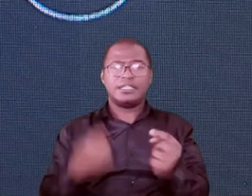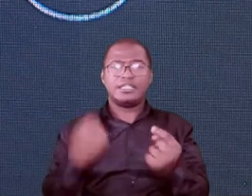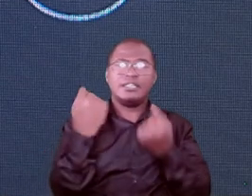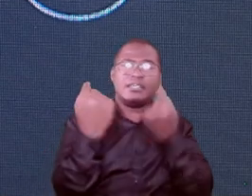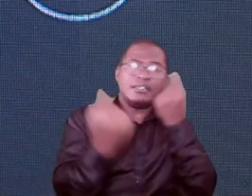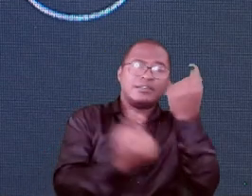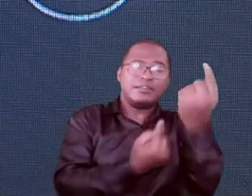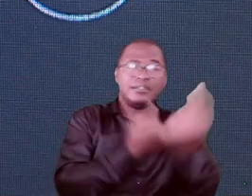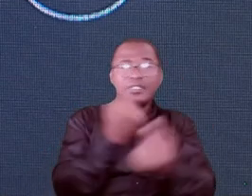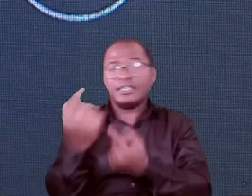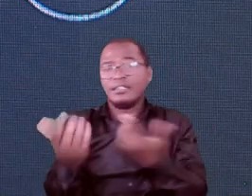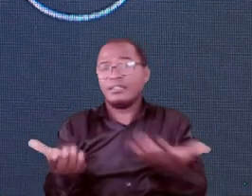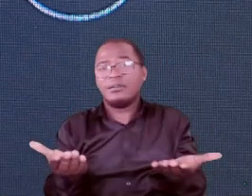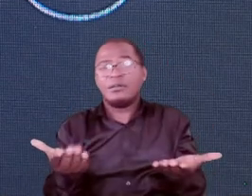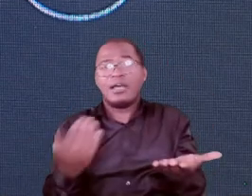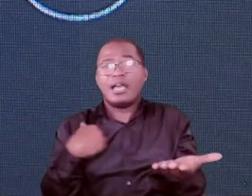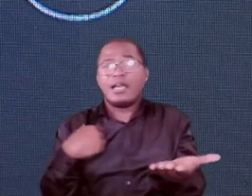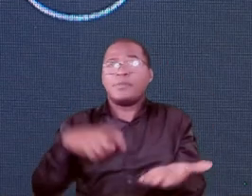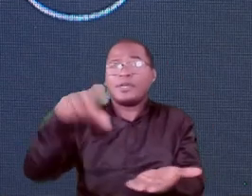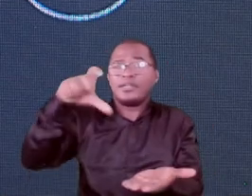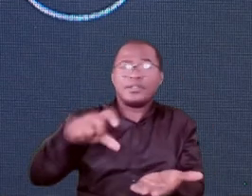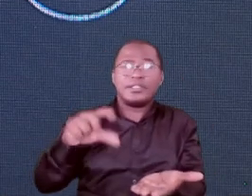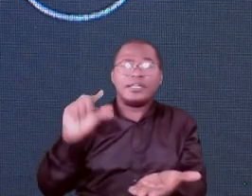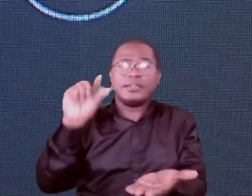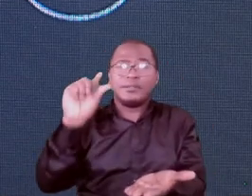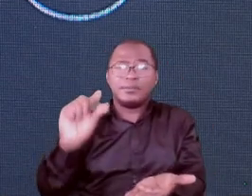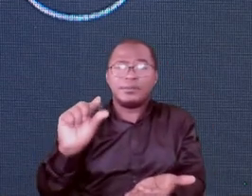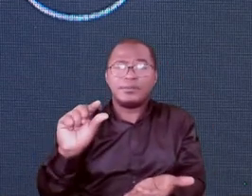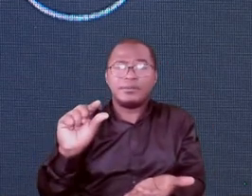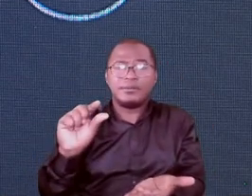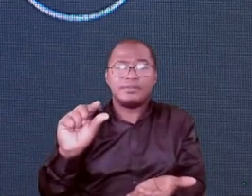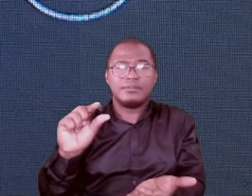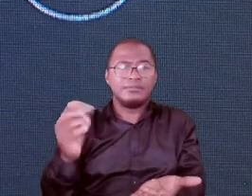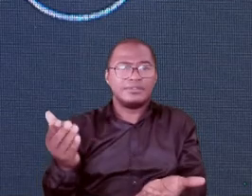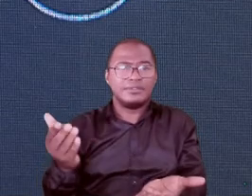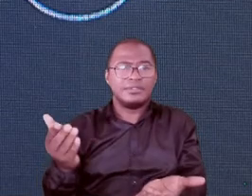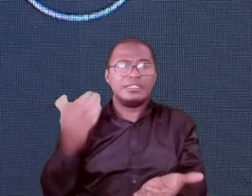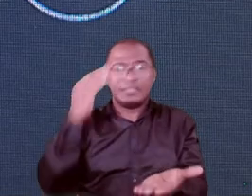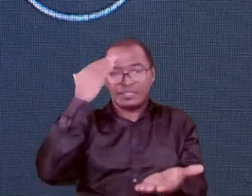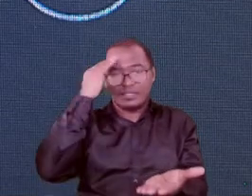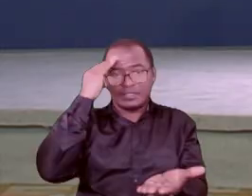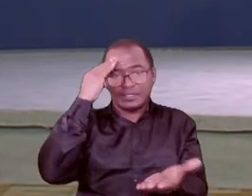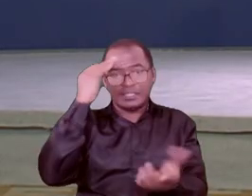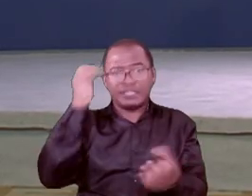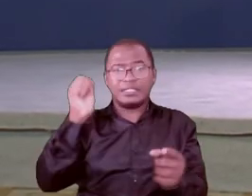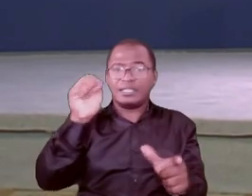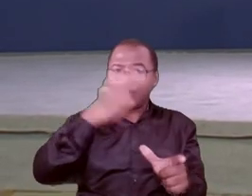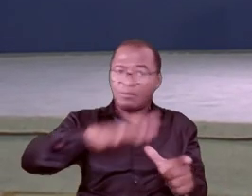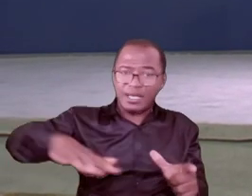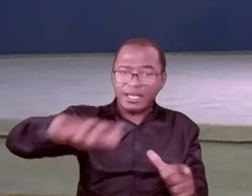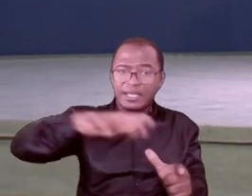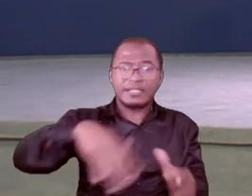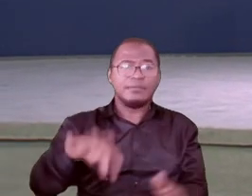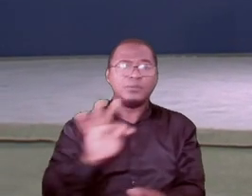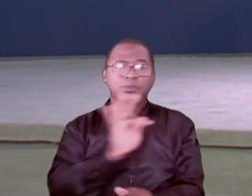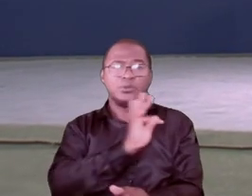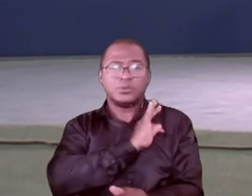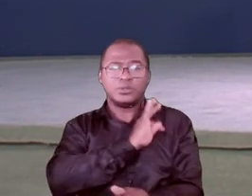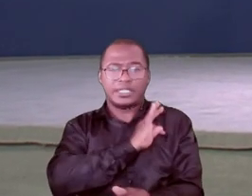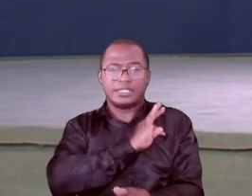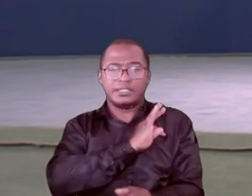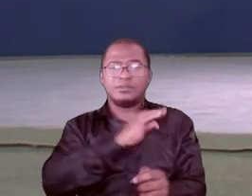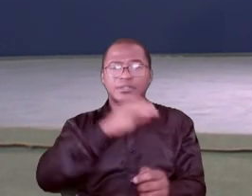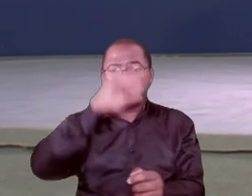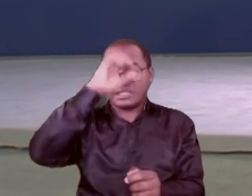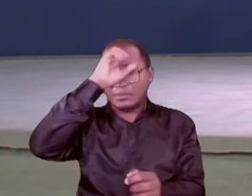mas assim é um mercado técnico então para explicar e conversar com o cliente Qual que